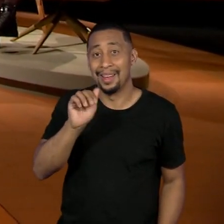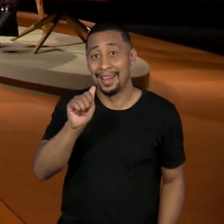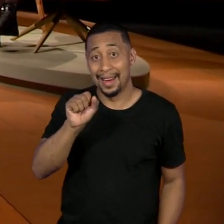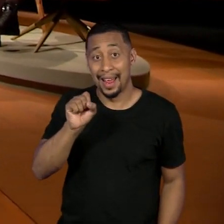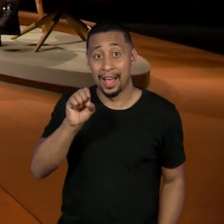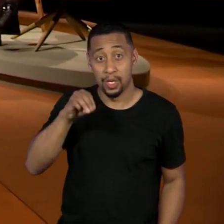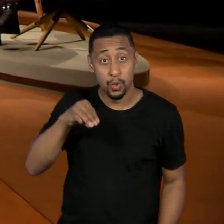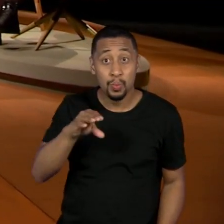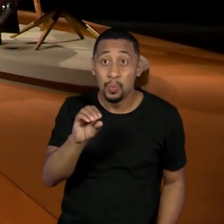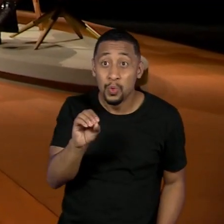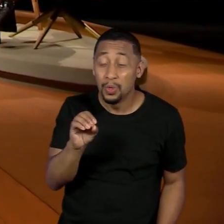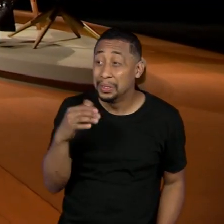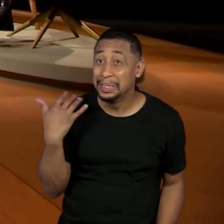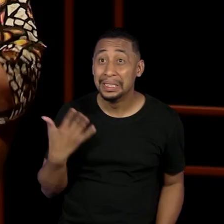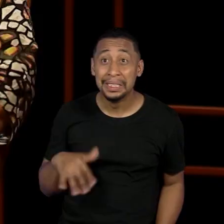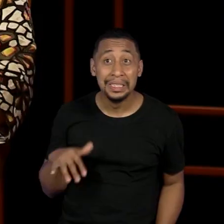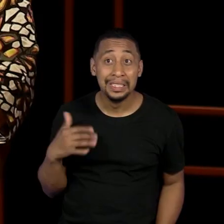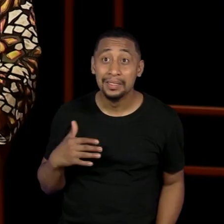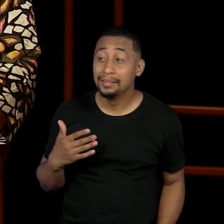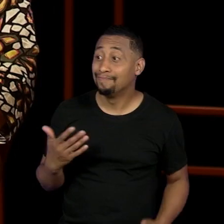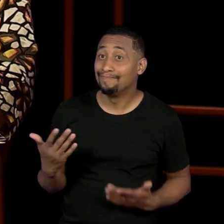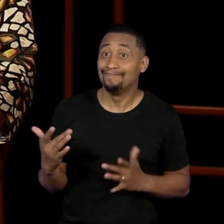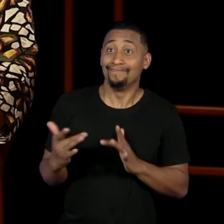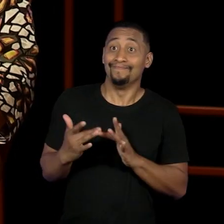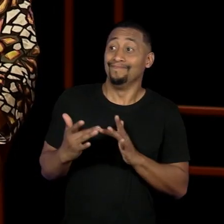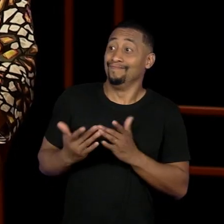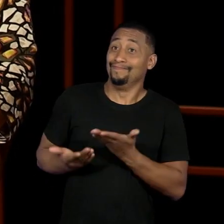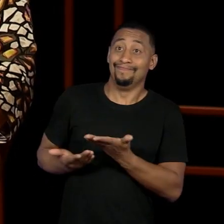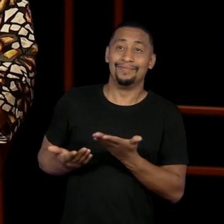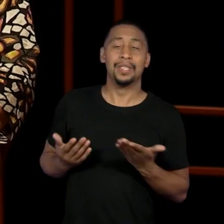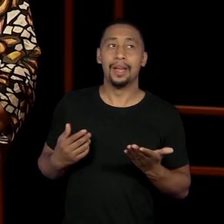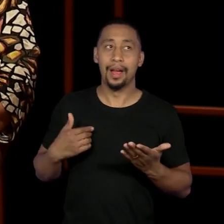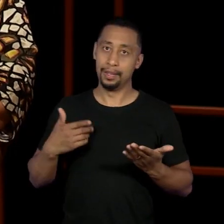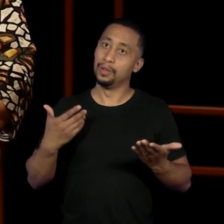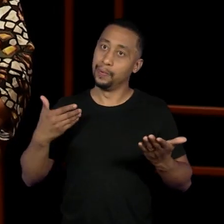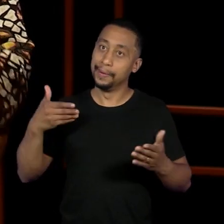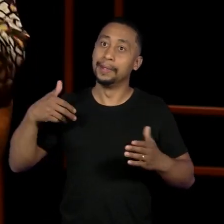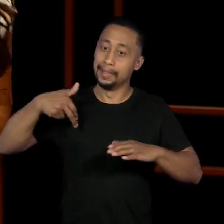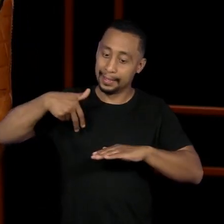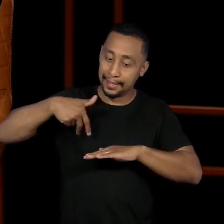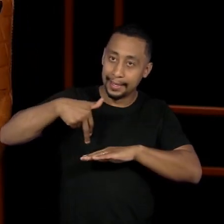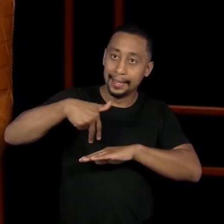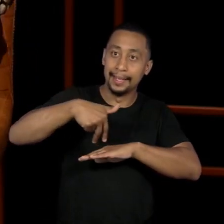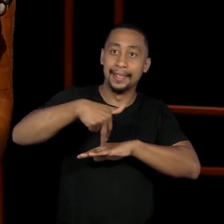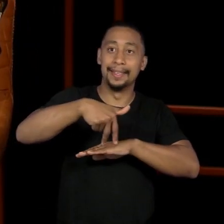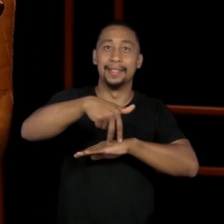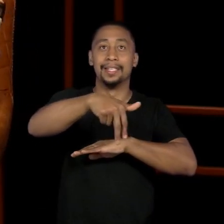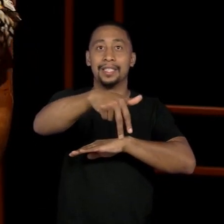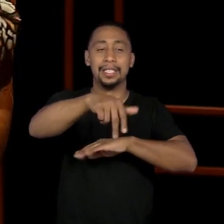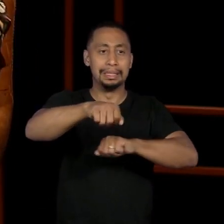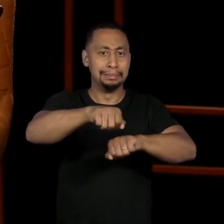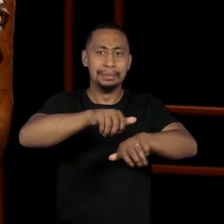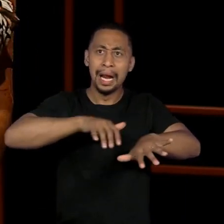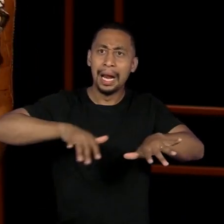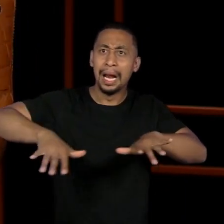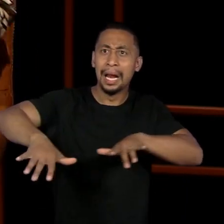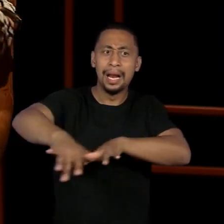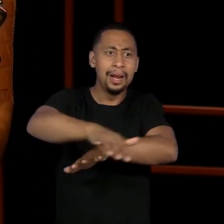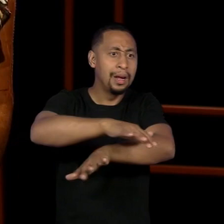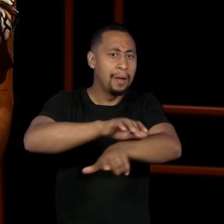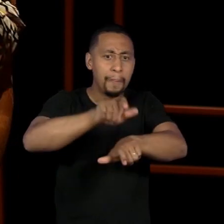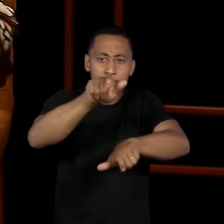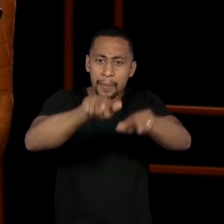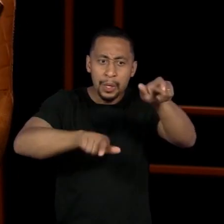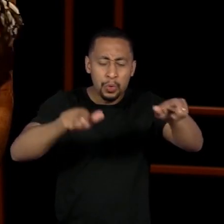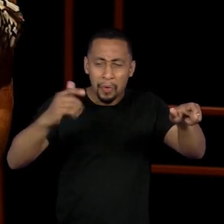toda a gente. E eu entrei no elevador, logo no primeiro dia. Entrei no elevador, que estava cheio, era só artistas,